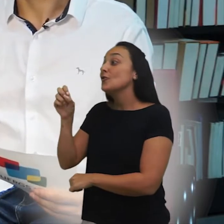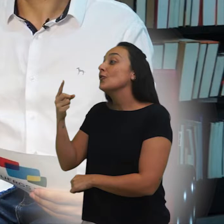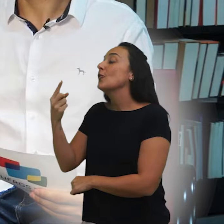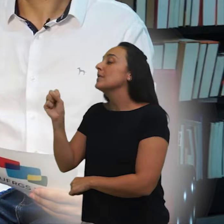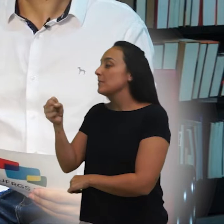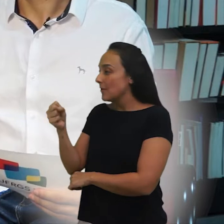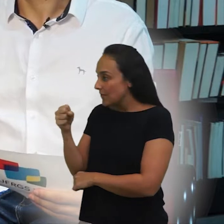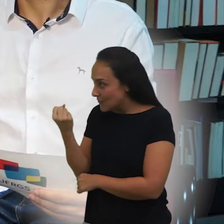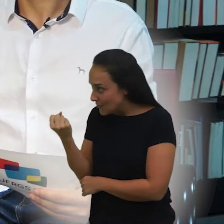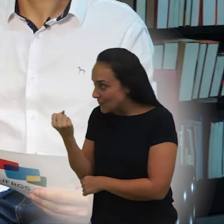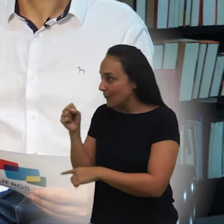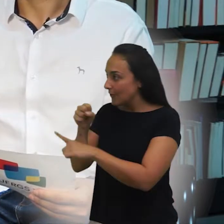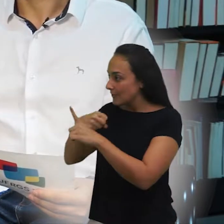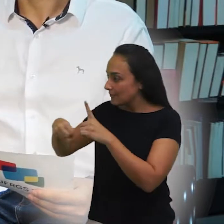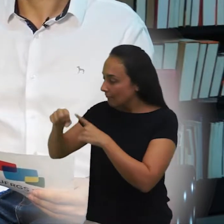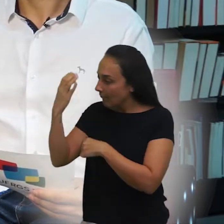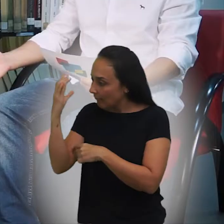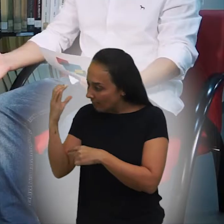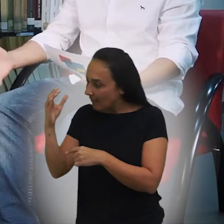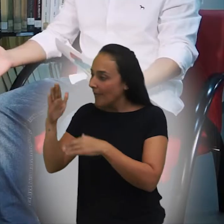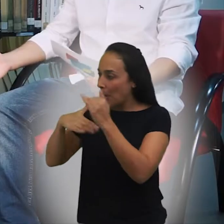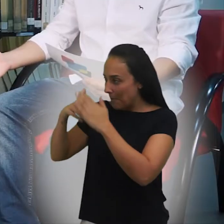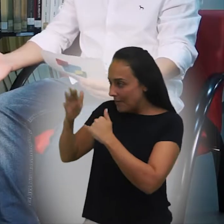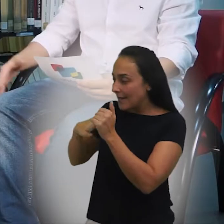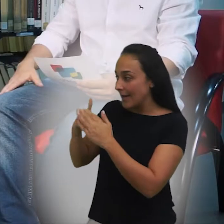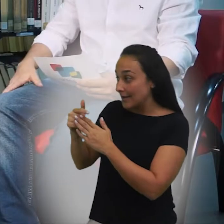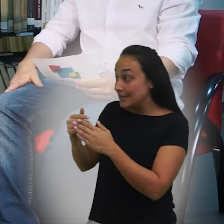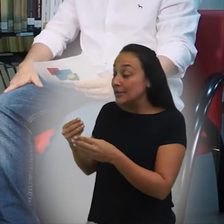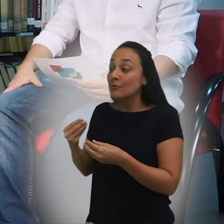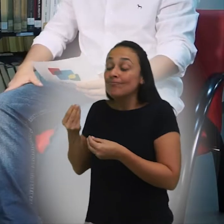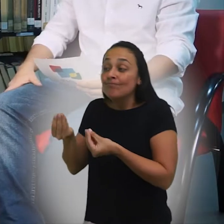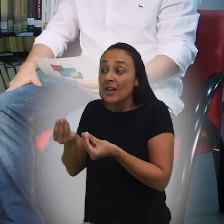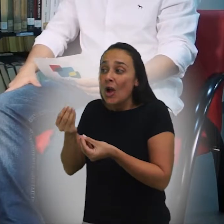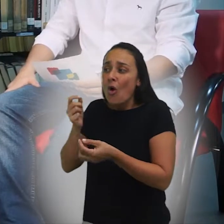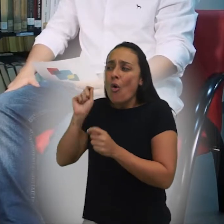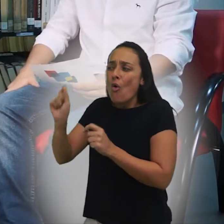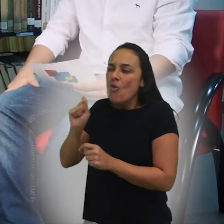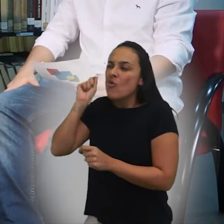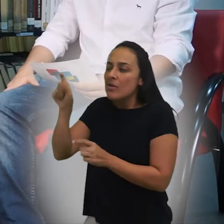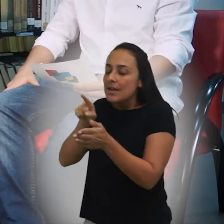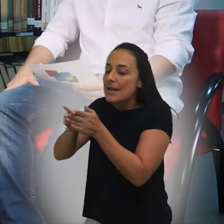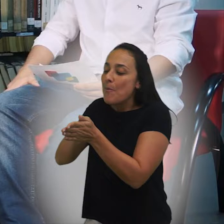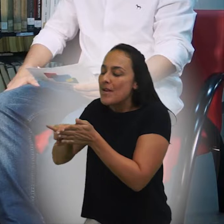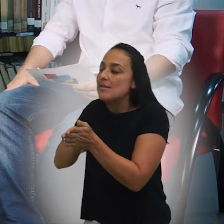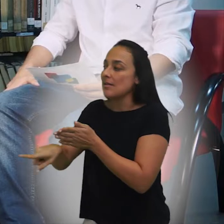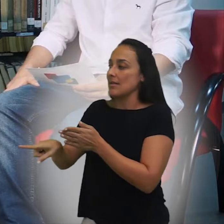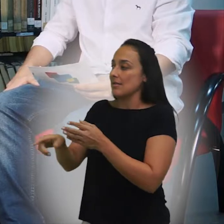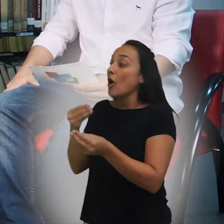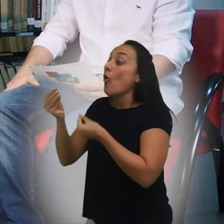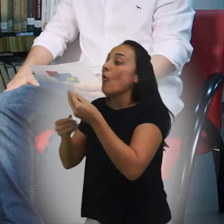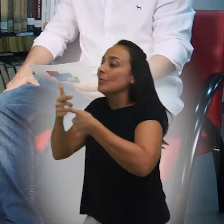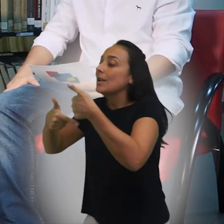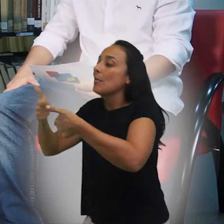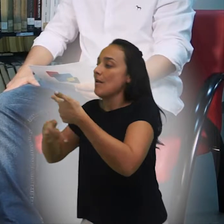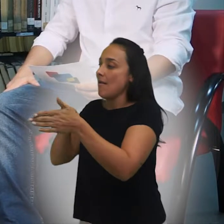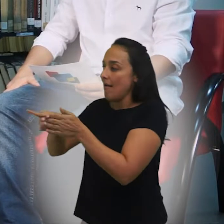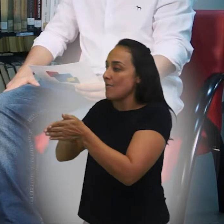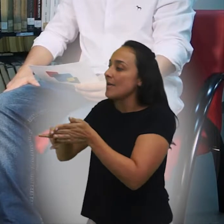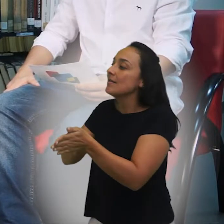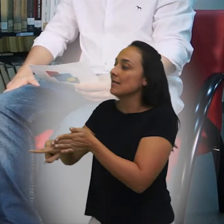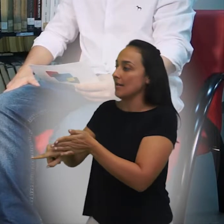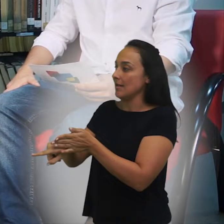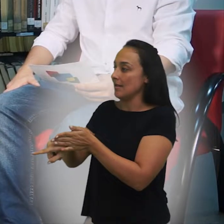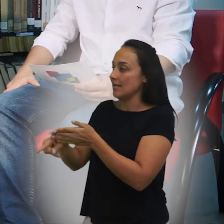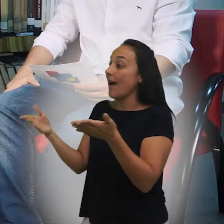com pesquisa, né, inserir novos conhecimentos na universidade. Eu acho que a pesquisa é um campo